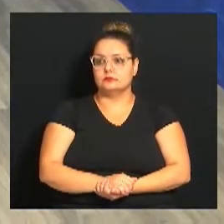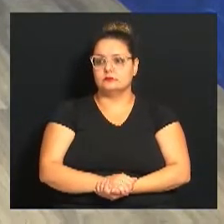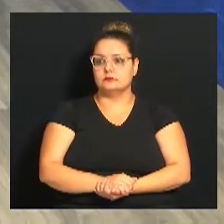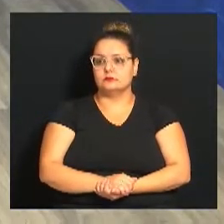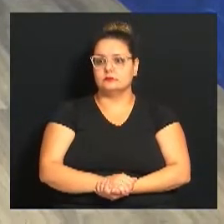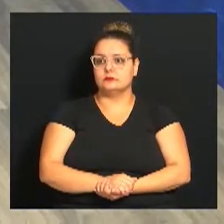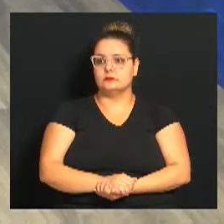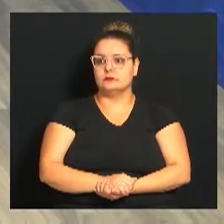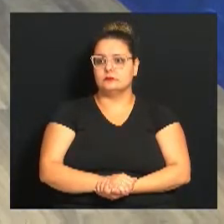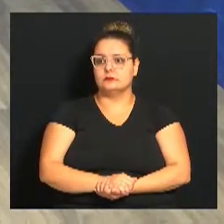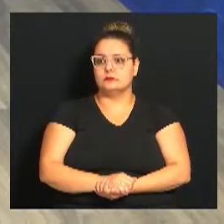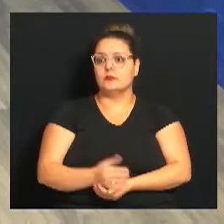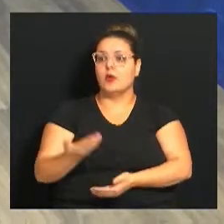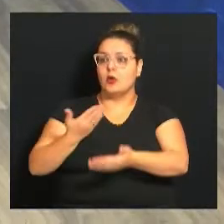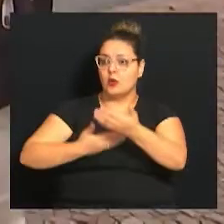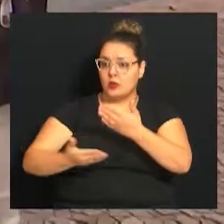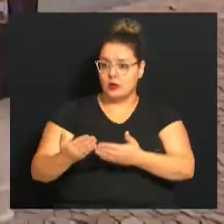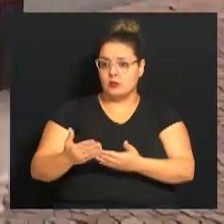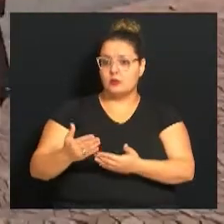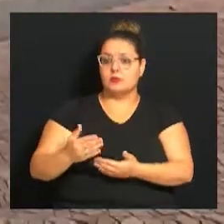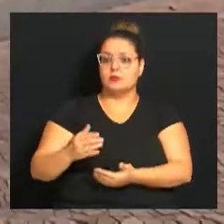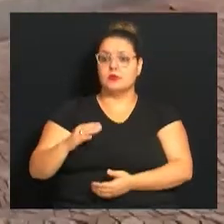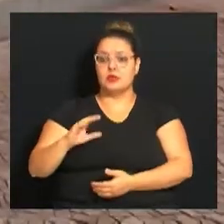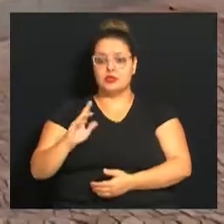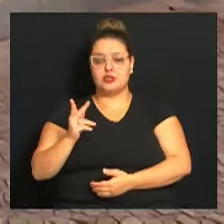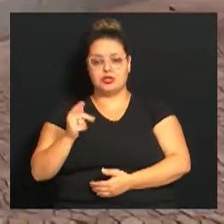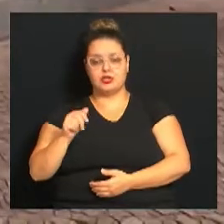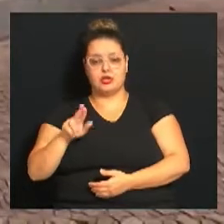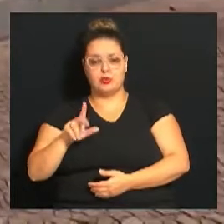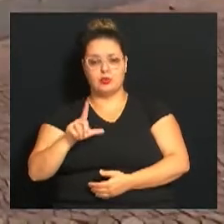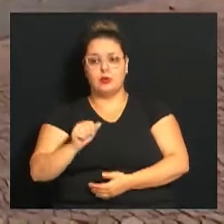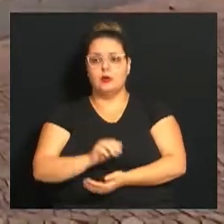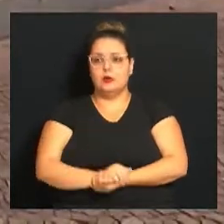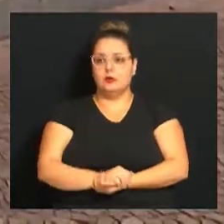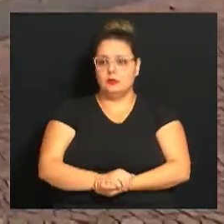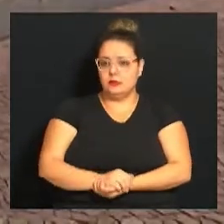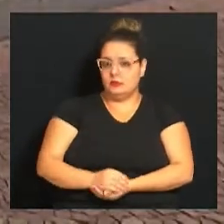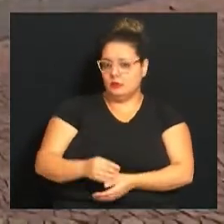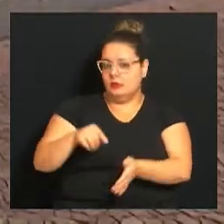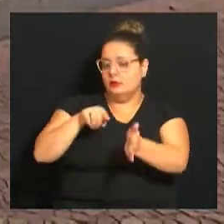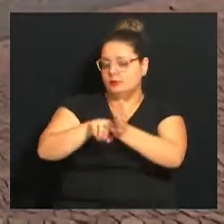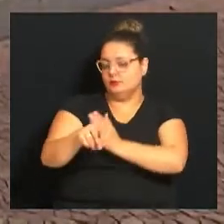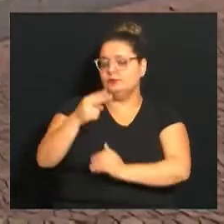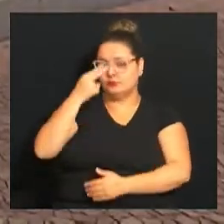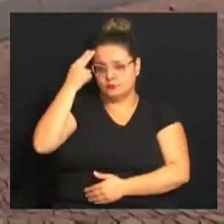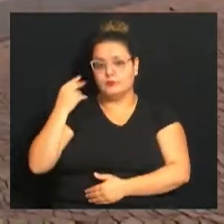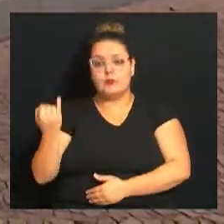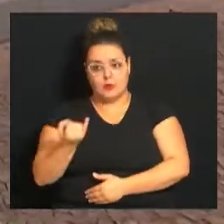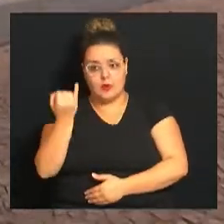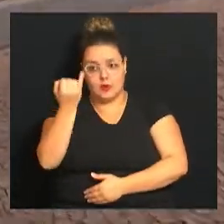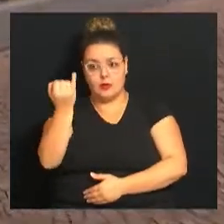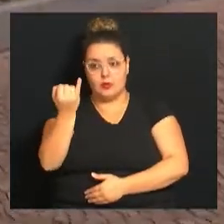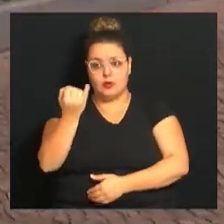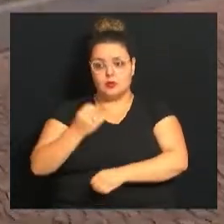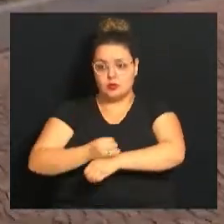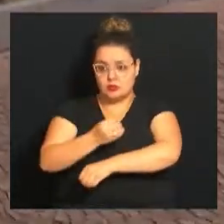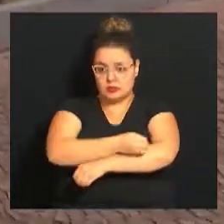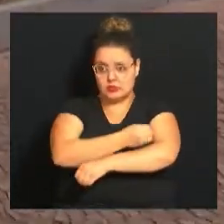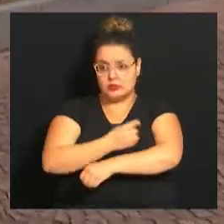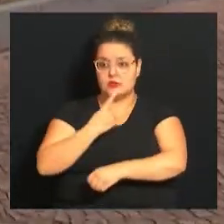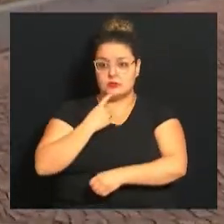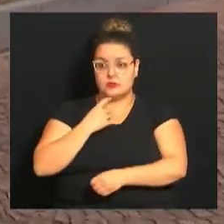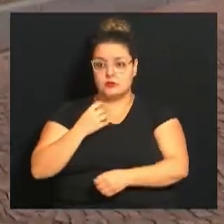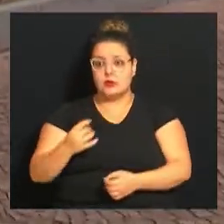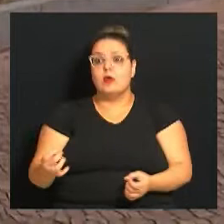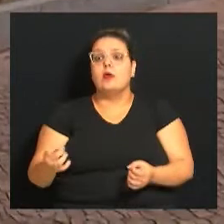Sim, compartilhando aqui com a Shaula, né, Shaula, uma pergunta muito importante que é do Gabriel e também de muita gente a respeito do sarampo, uma doença que foi